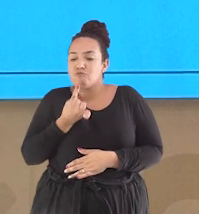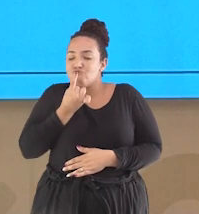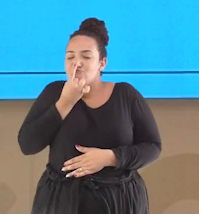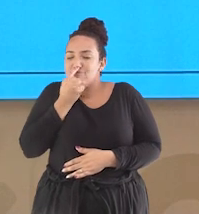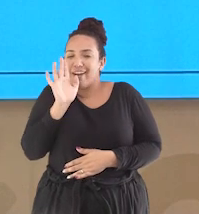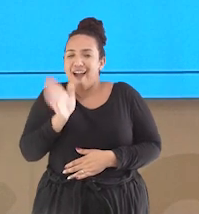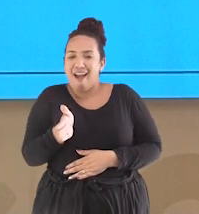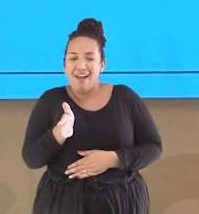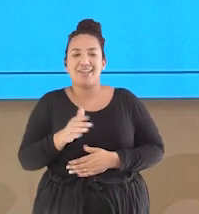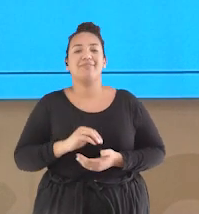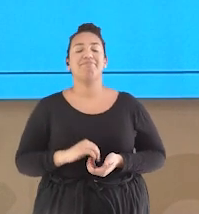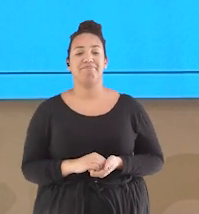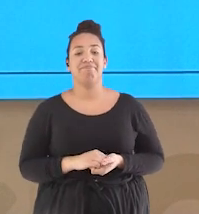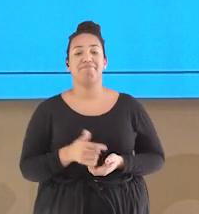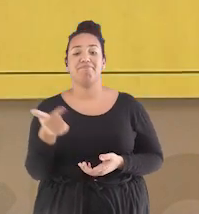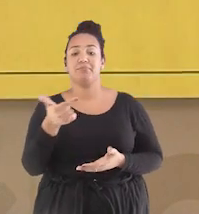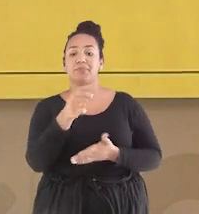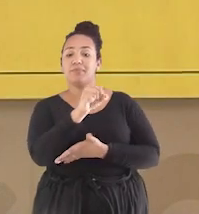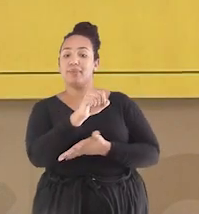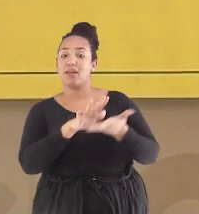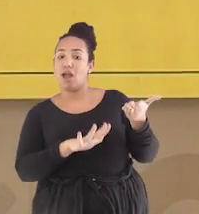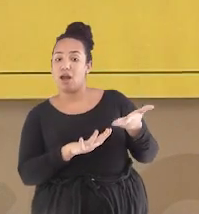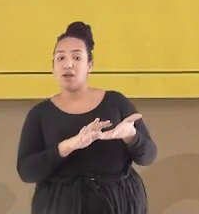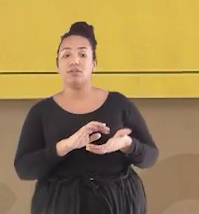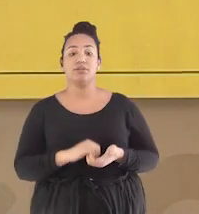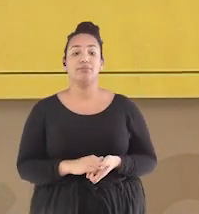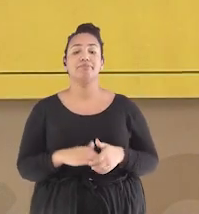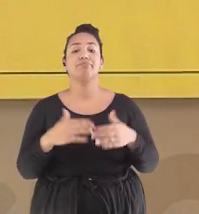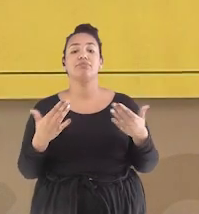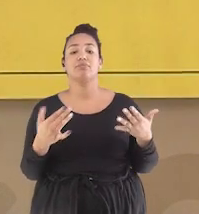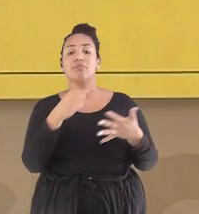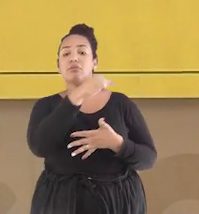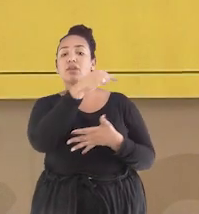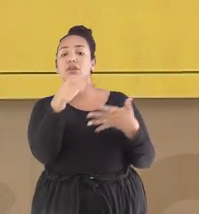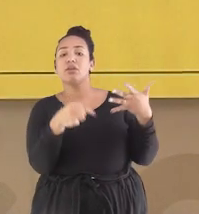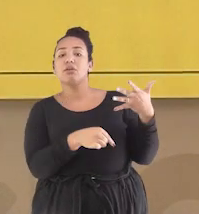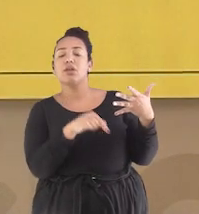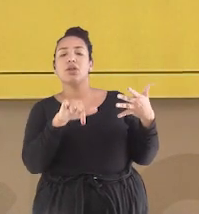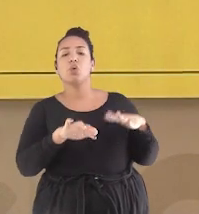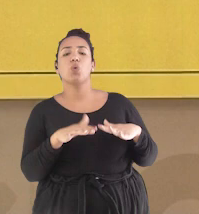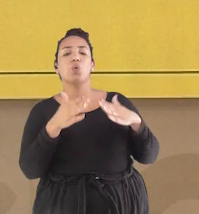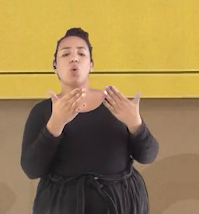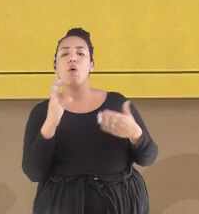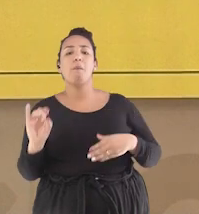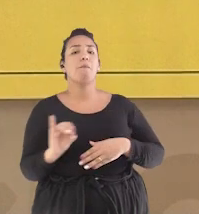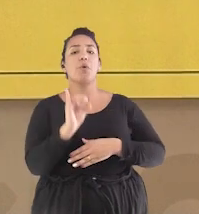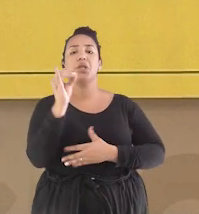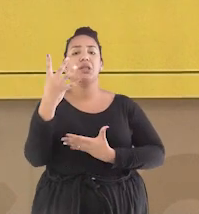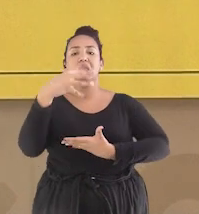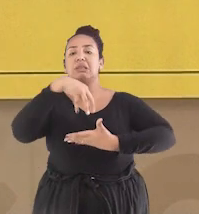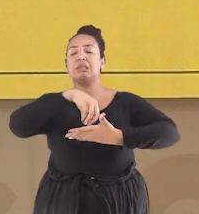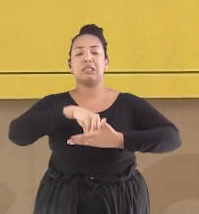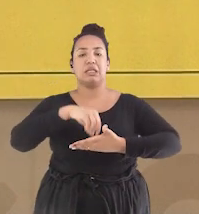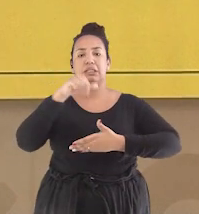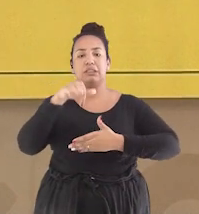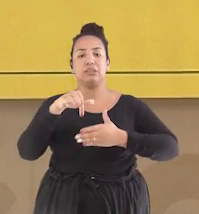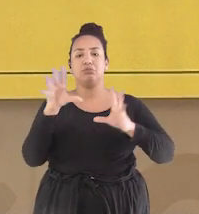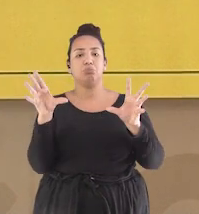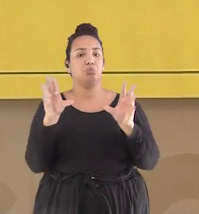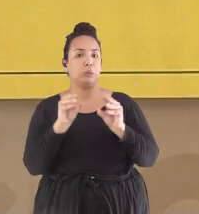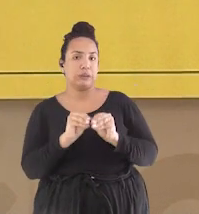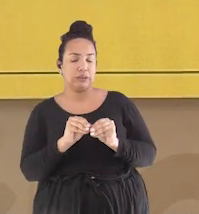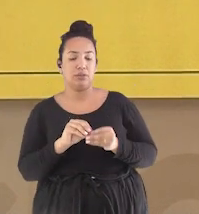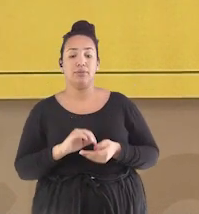resenhado. Questão número 2. Quais desses elementos são importantes de aparecerem na resenha? Letra